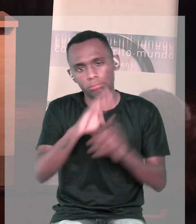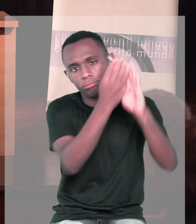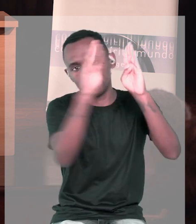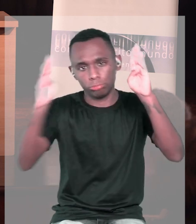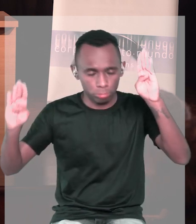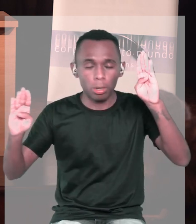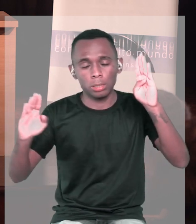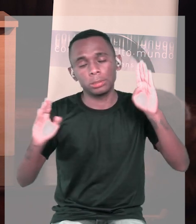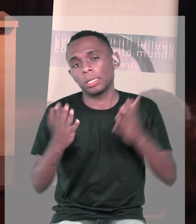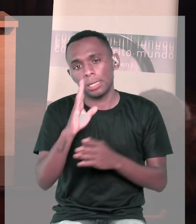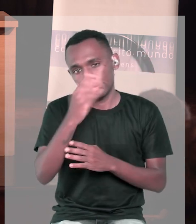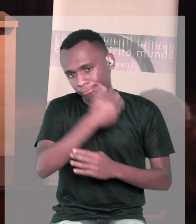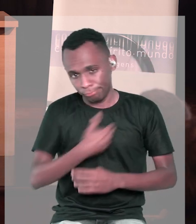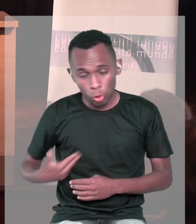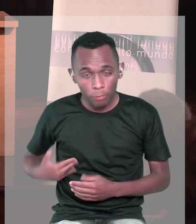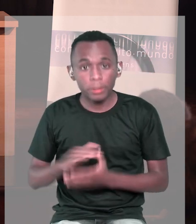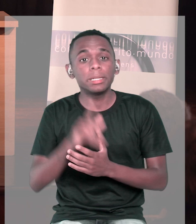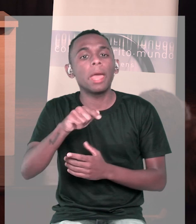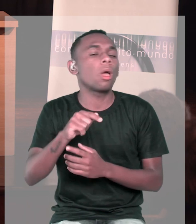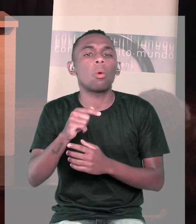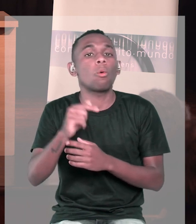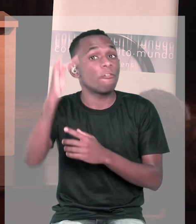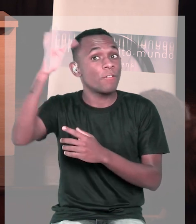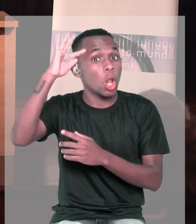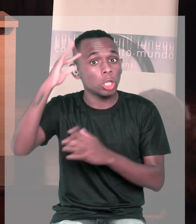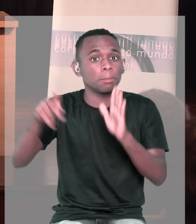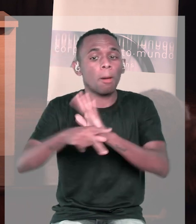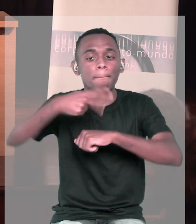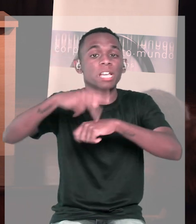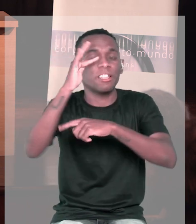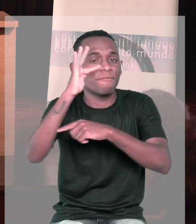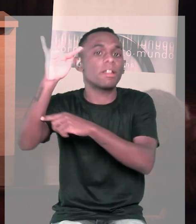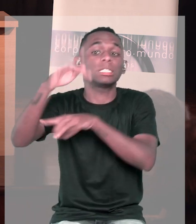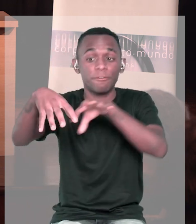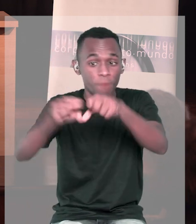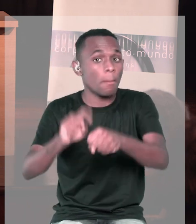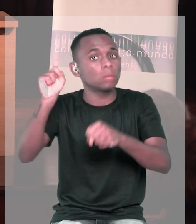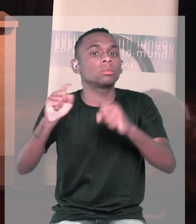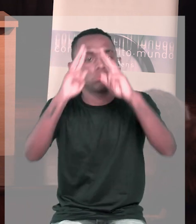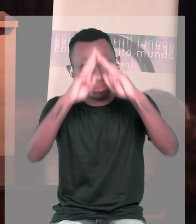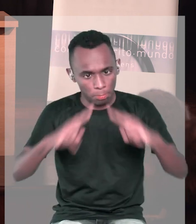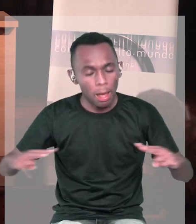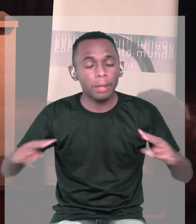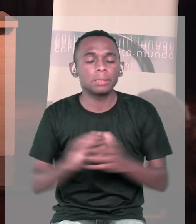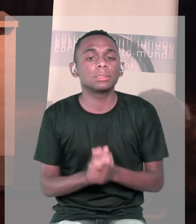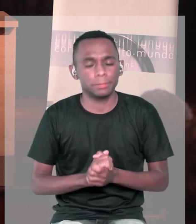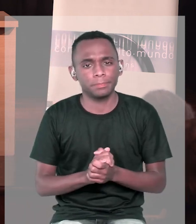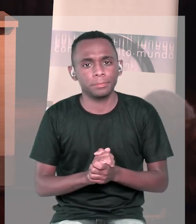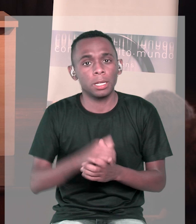intérprete Leonardo. É um filósofo francês formado na École Normale Supérieure de Paris. Defendeu